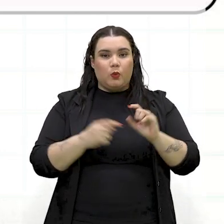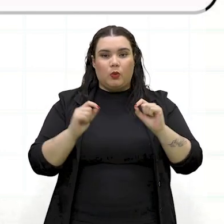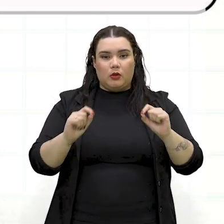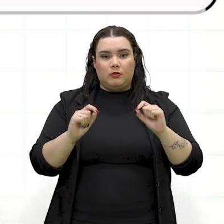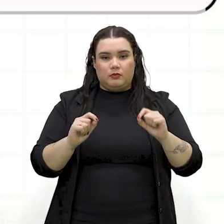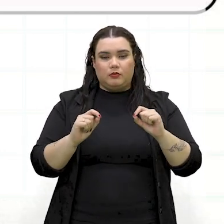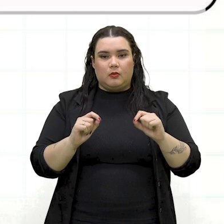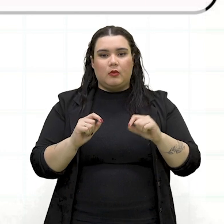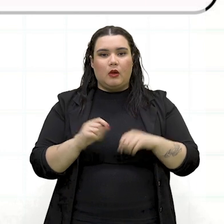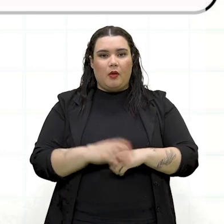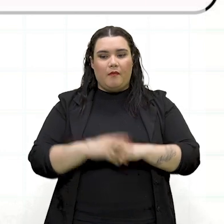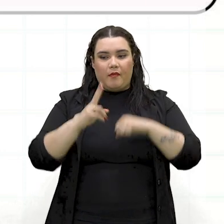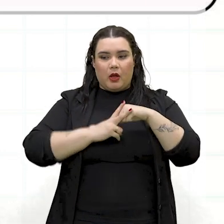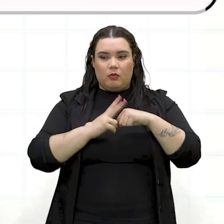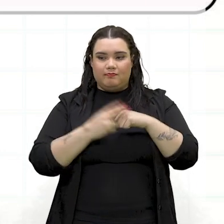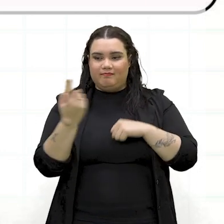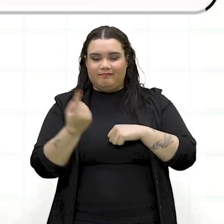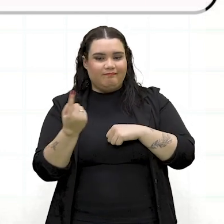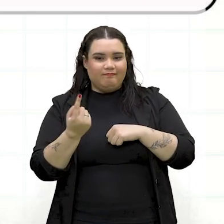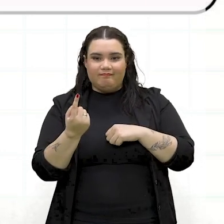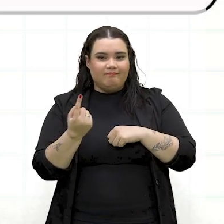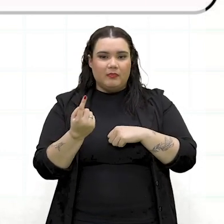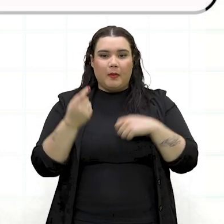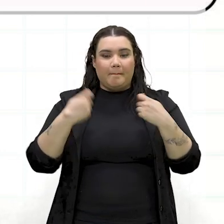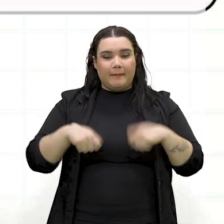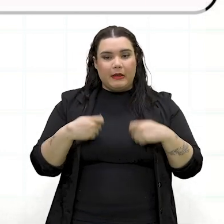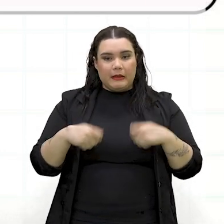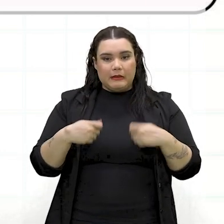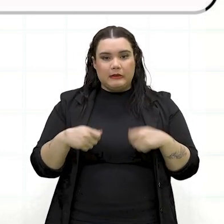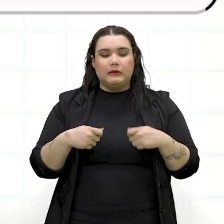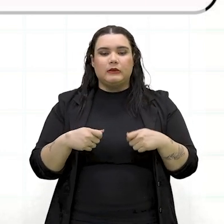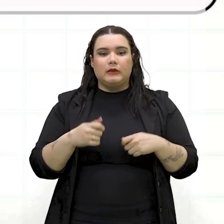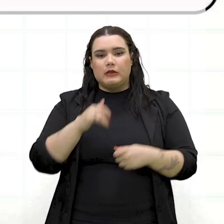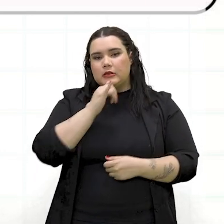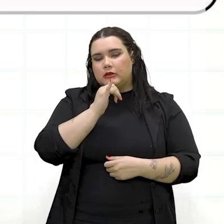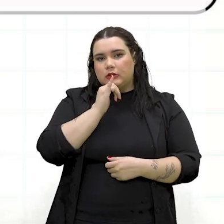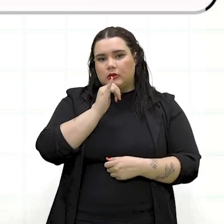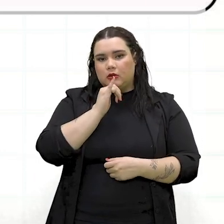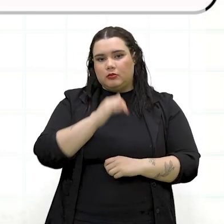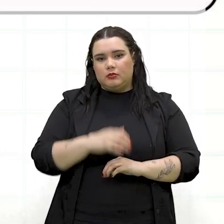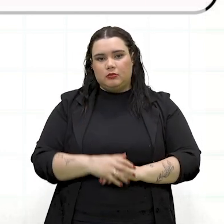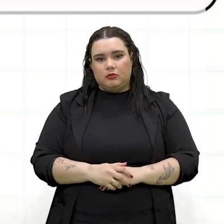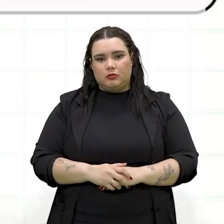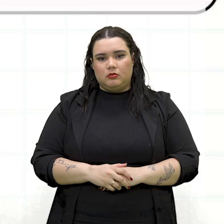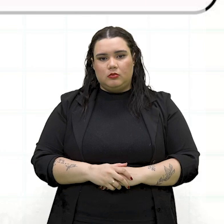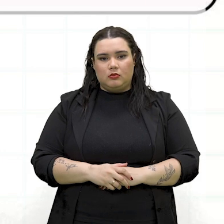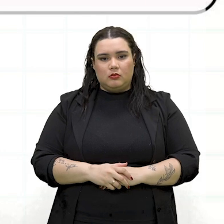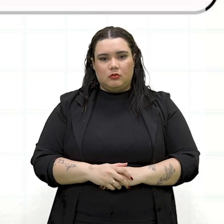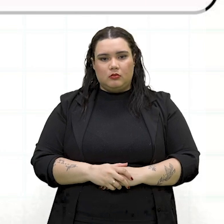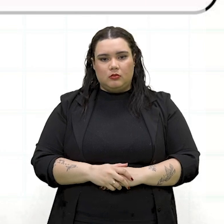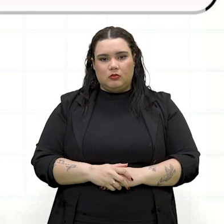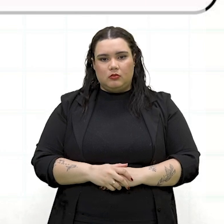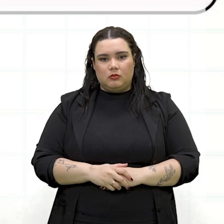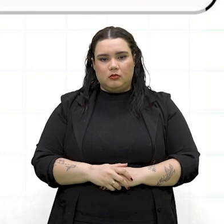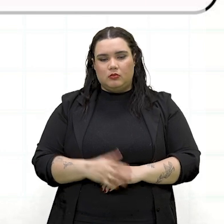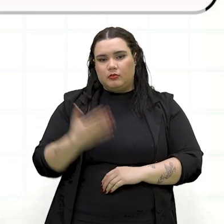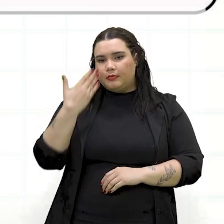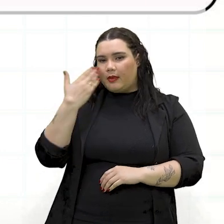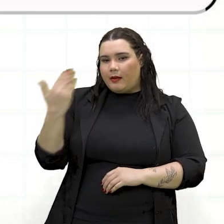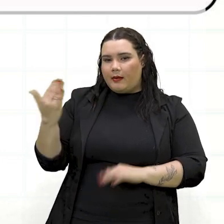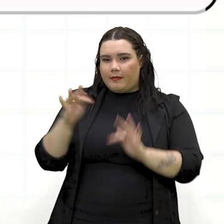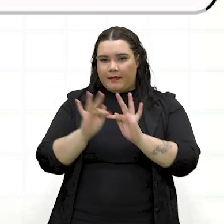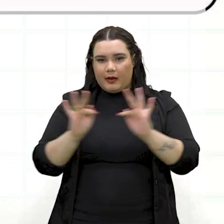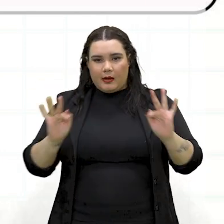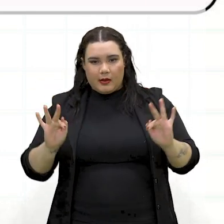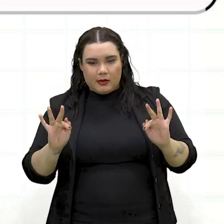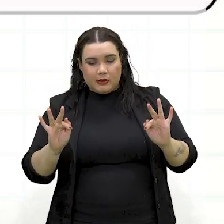não funcionam sozinhos. Eu não posso, assim, do nada dizer assim. I can pizza, por exemplo. I